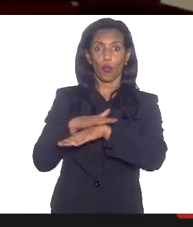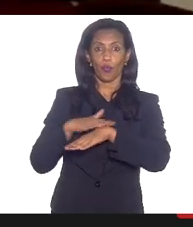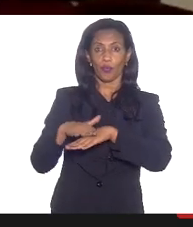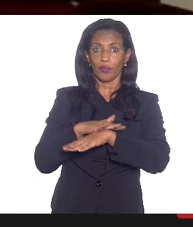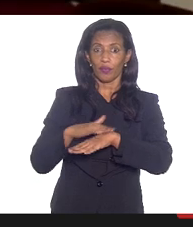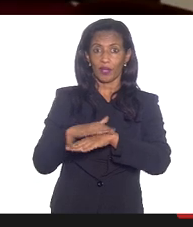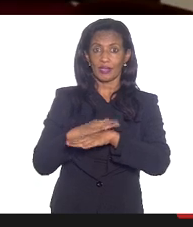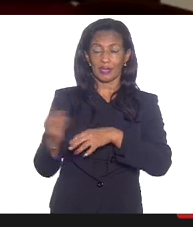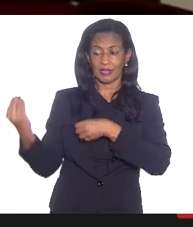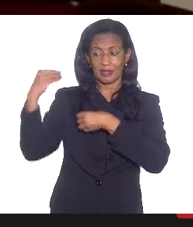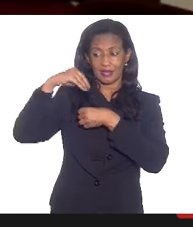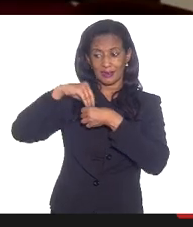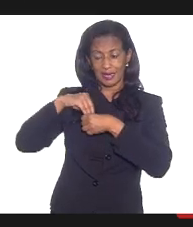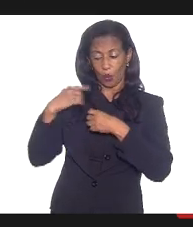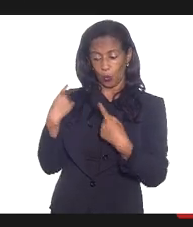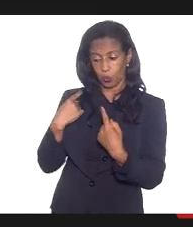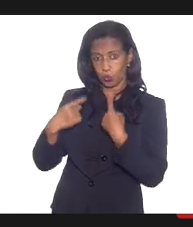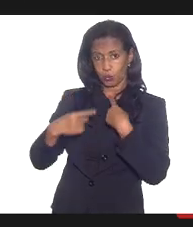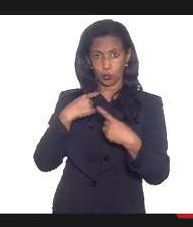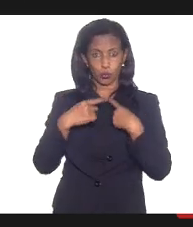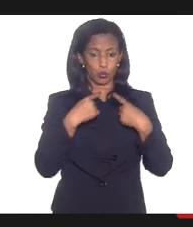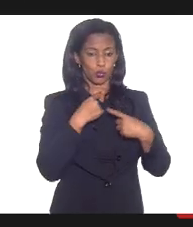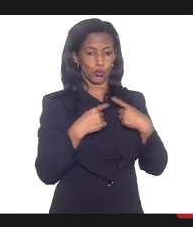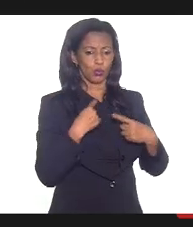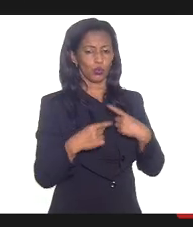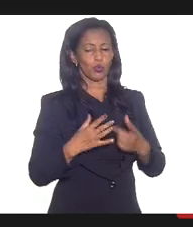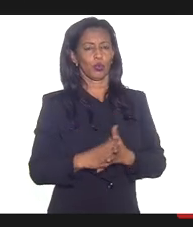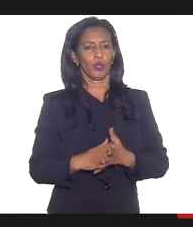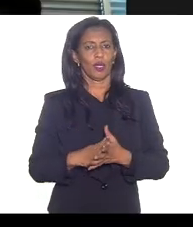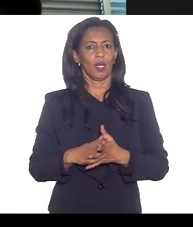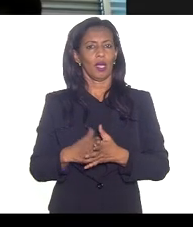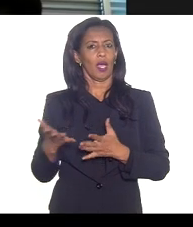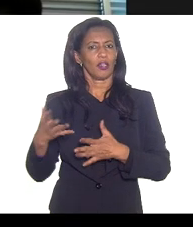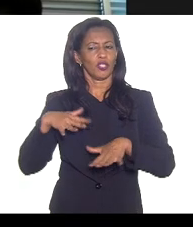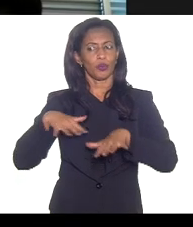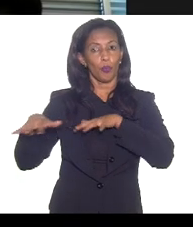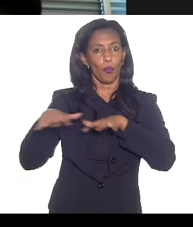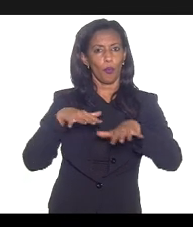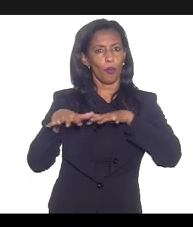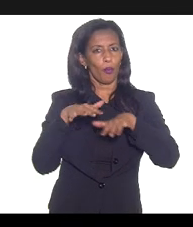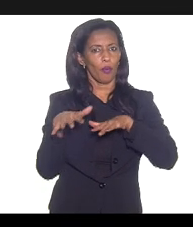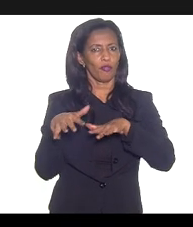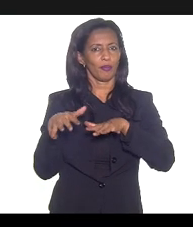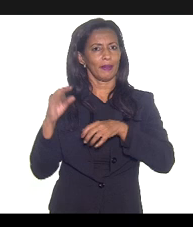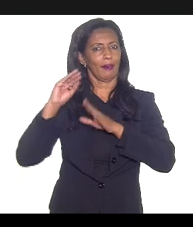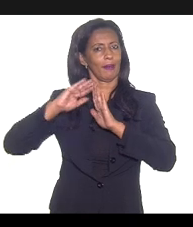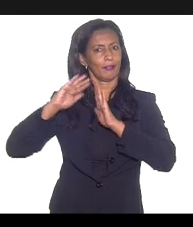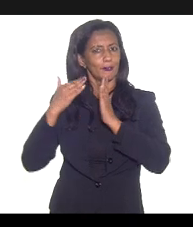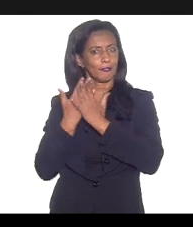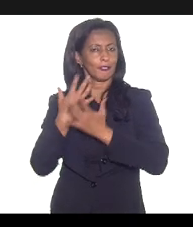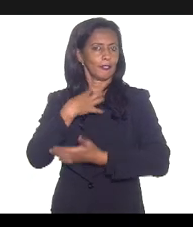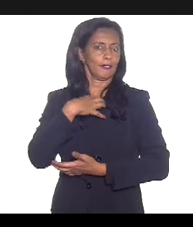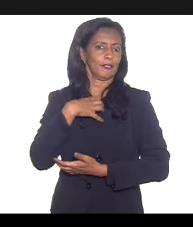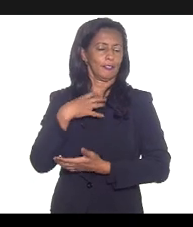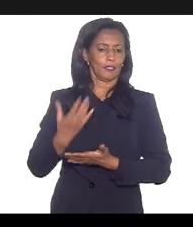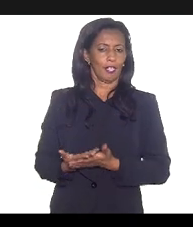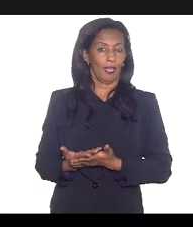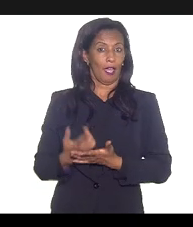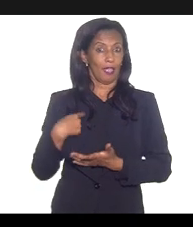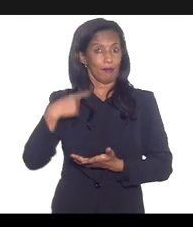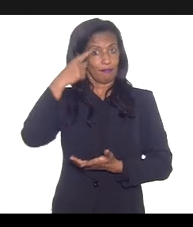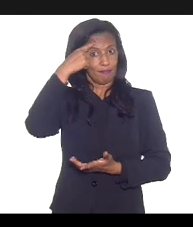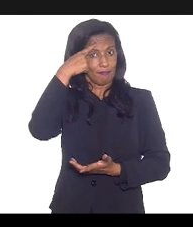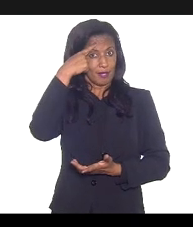com a nossa rede, a gente discutir isso na nossa rede, a gente movimentar a nossa rede nesse sentido. Daí traçamos um